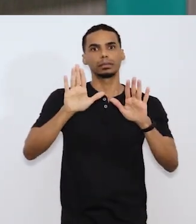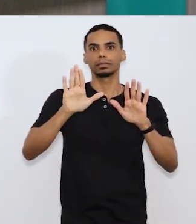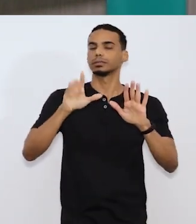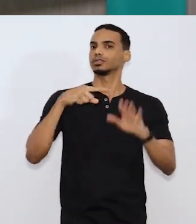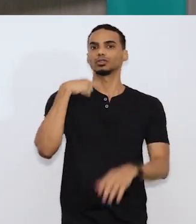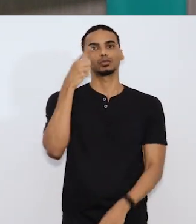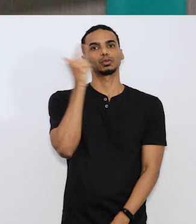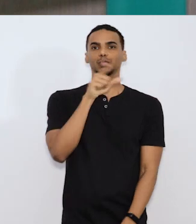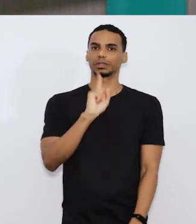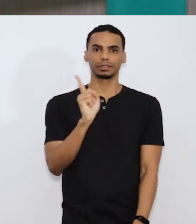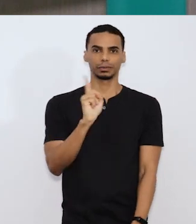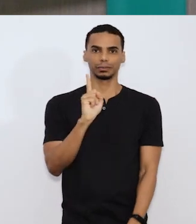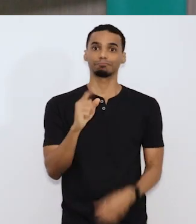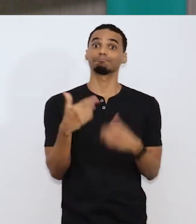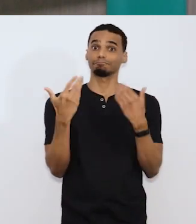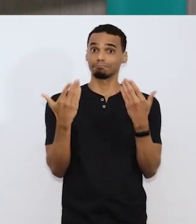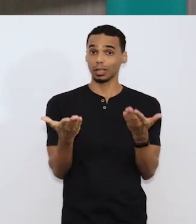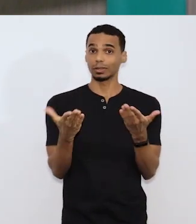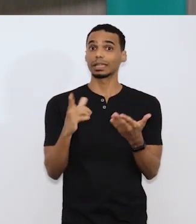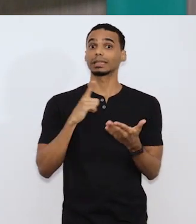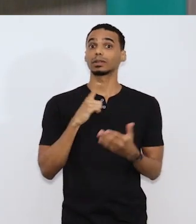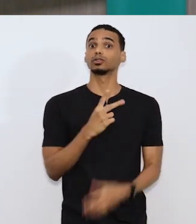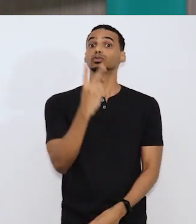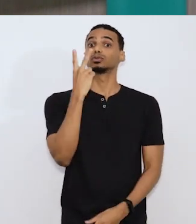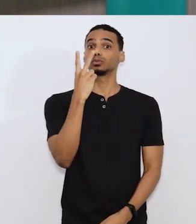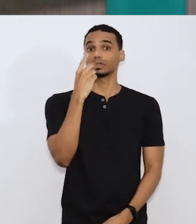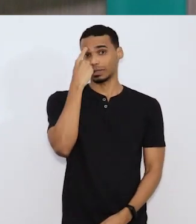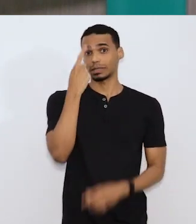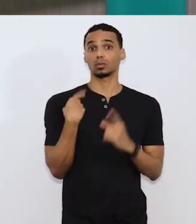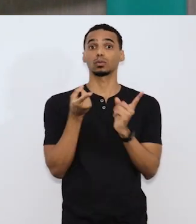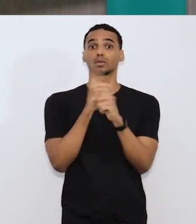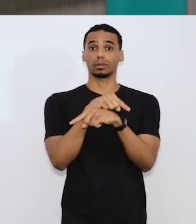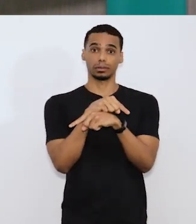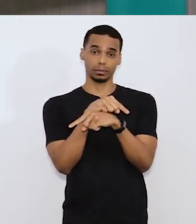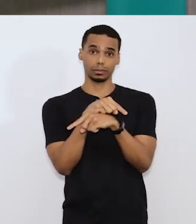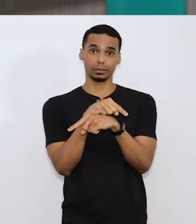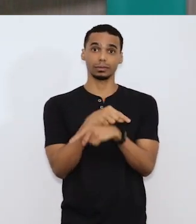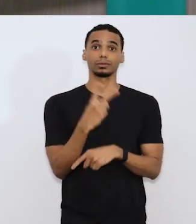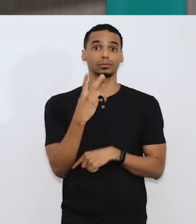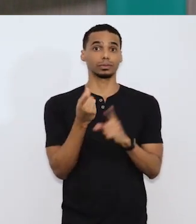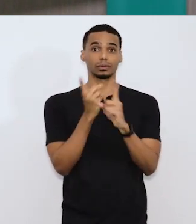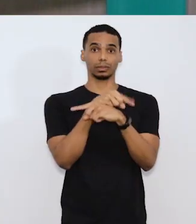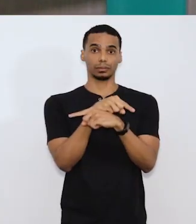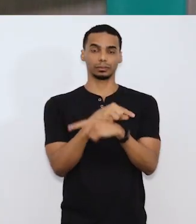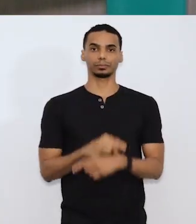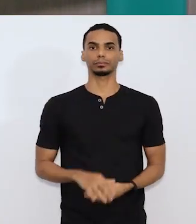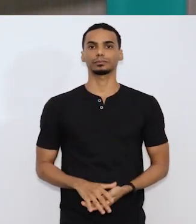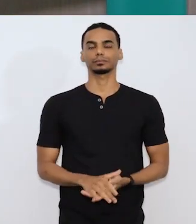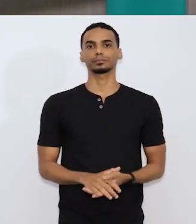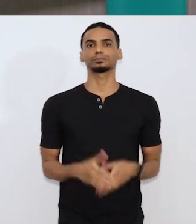mas não conseguiu. Então nós temos aí duas ideias que são opostas, duas ideias que são contrárias,